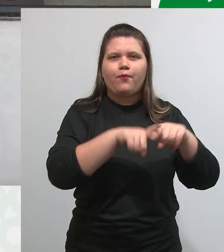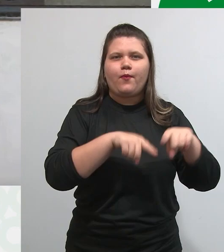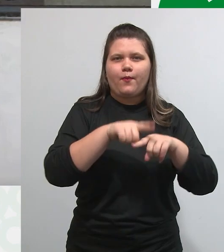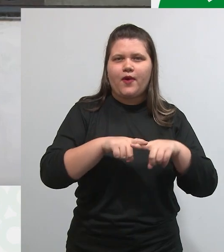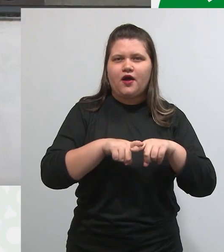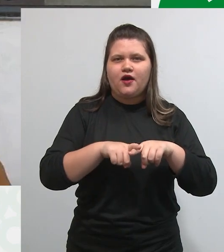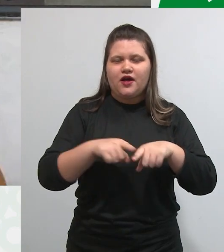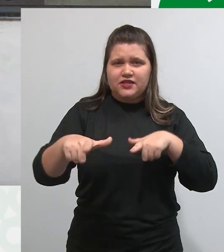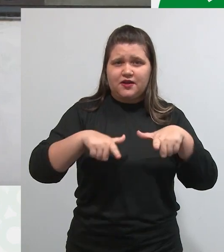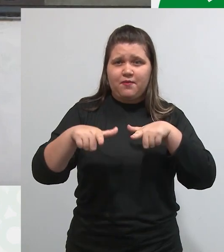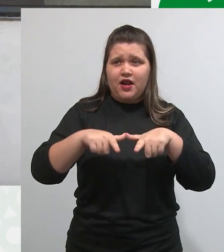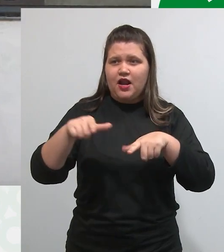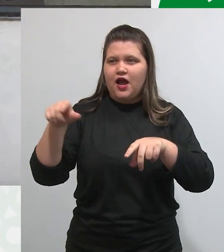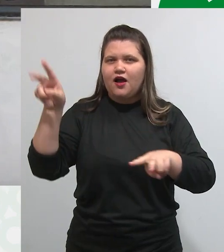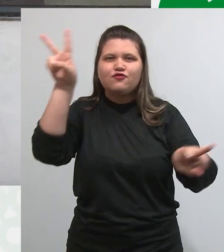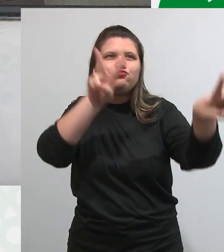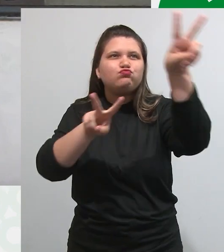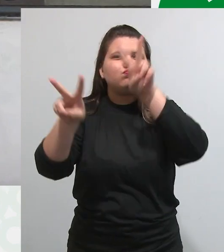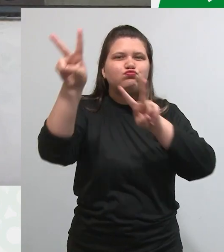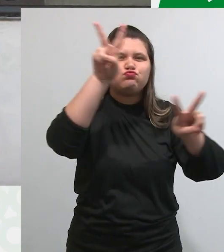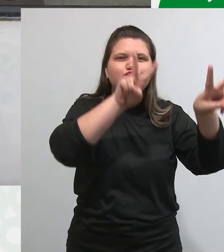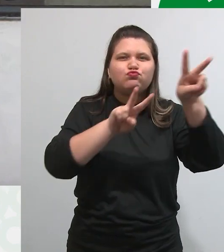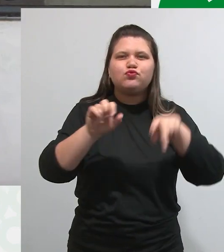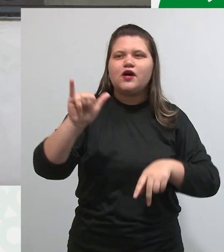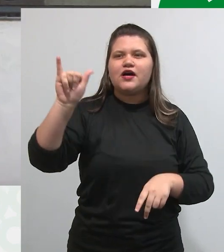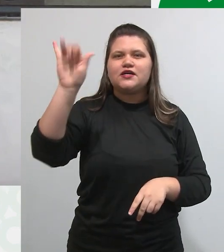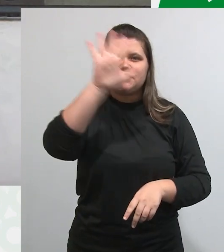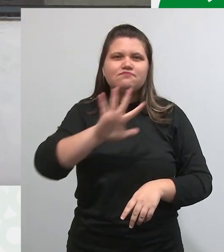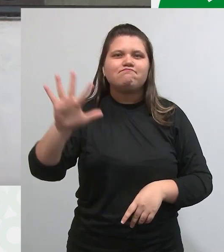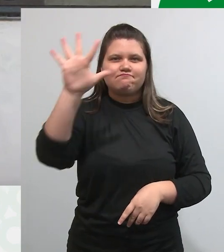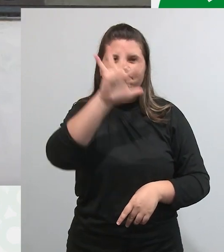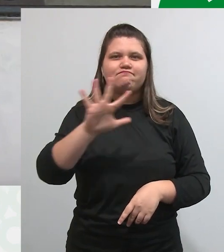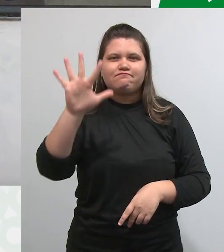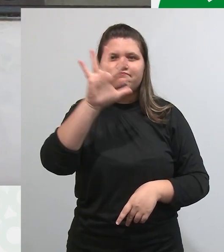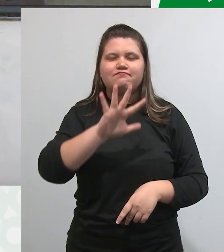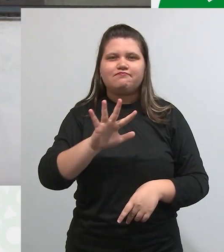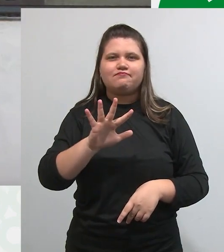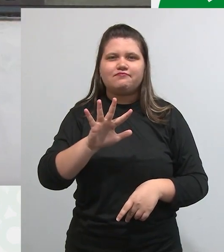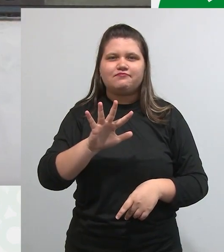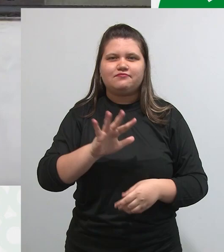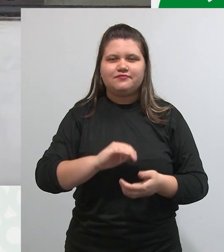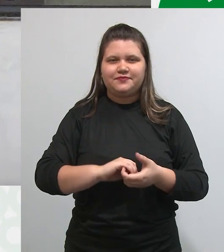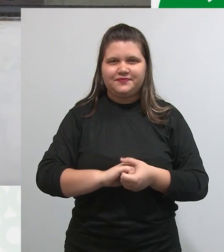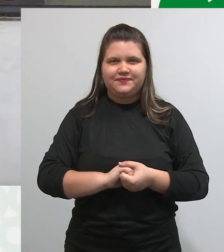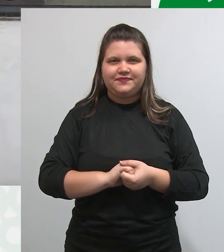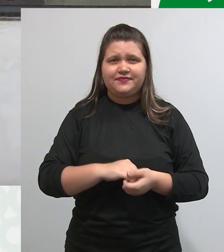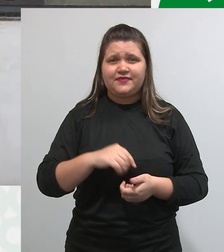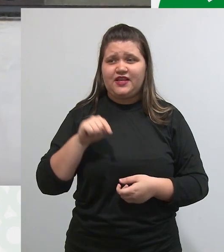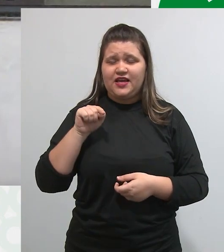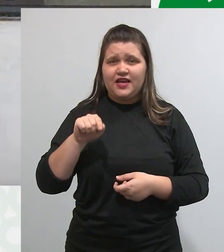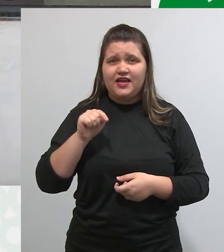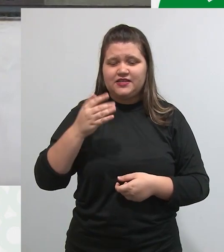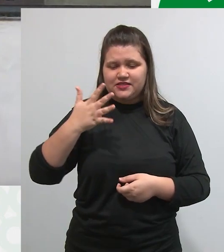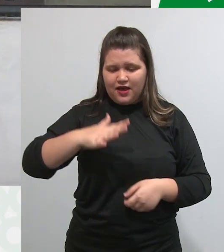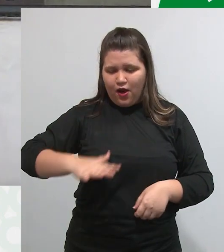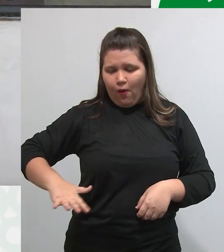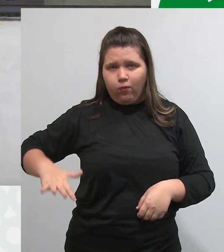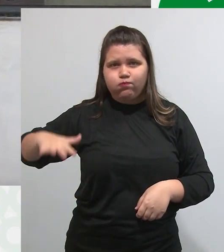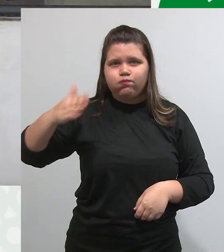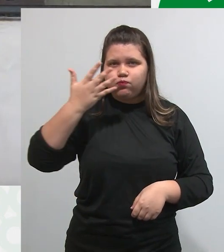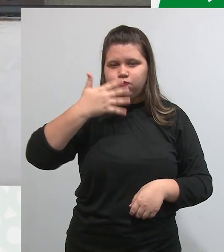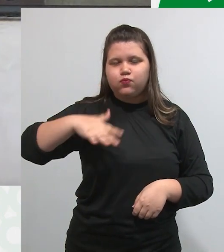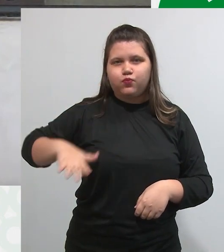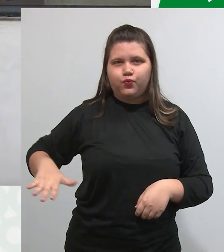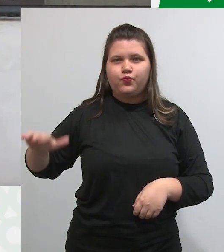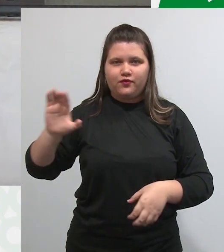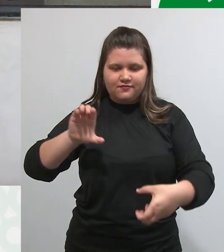o visual sem saber que era o correto que eu estava fazendo, mas trabalhava. E esse menino se formou.